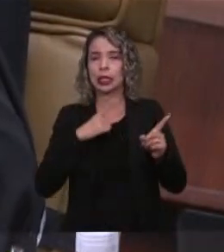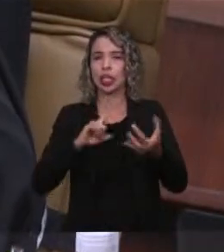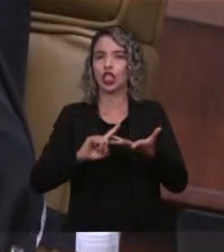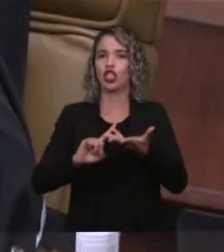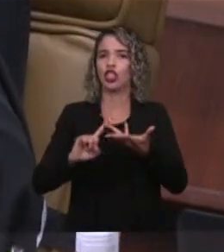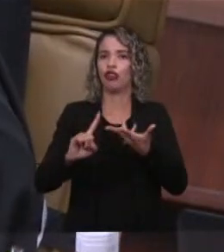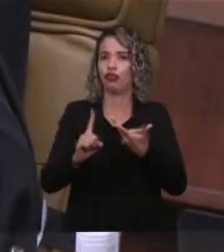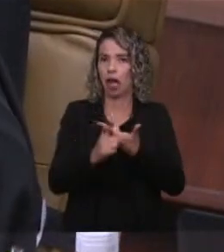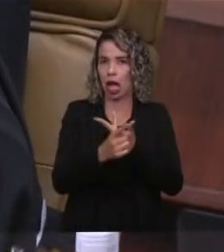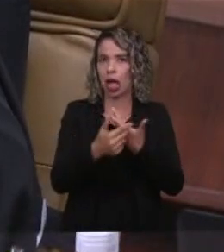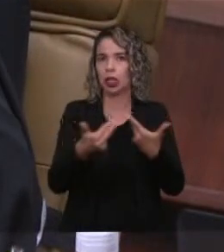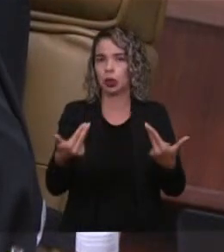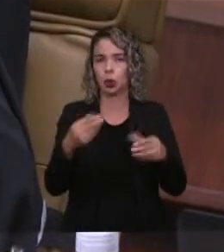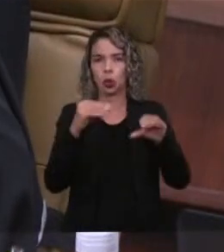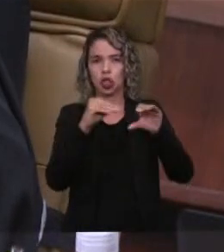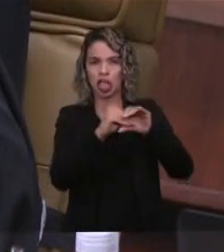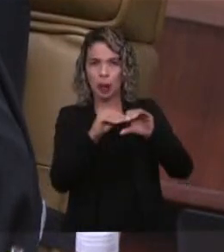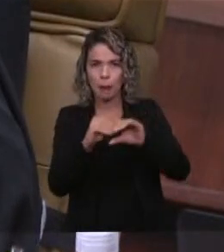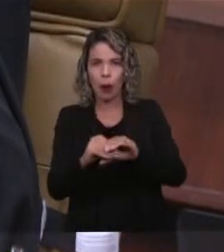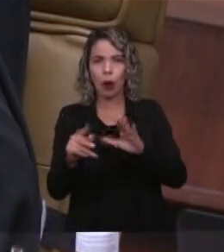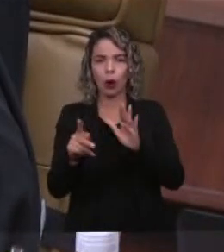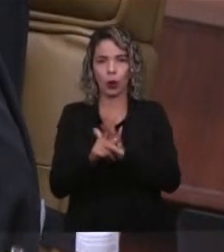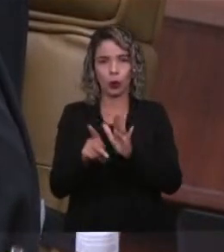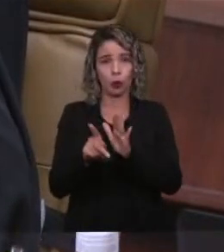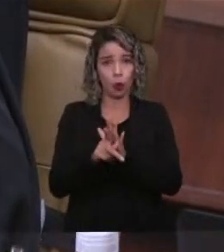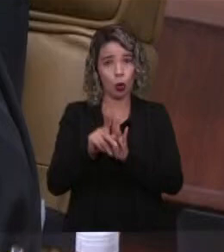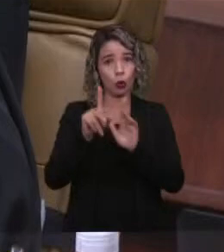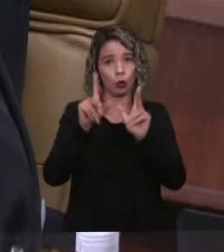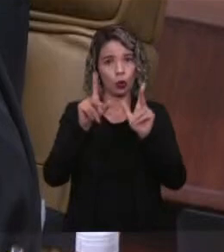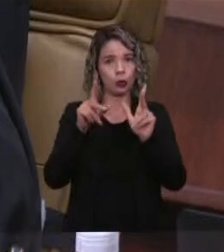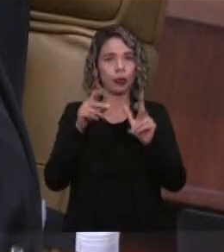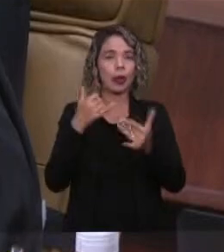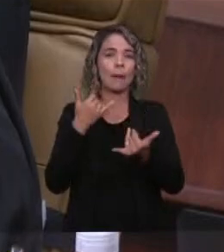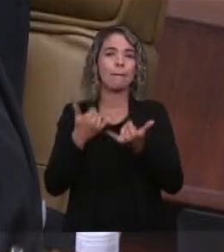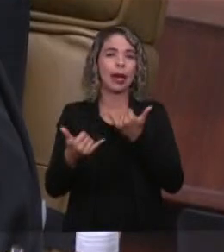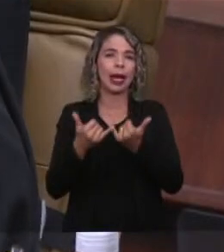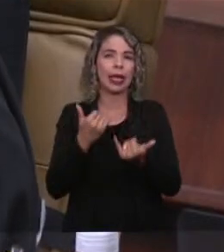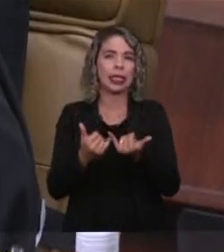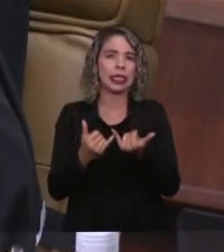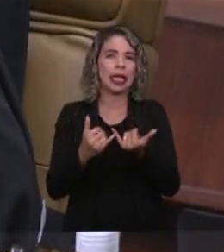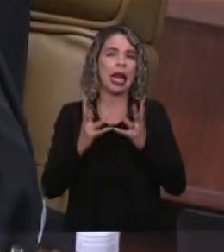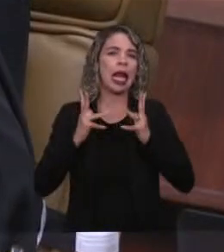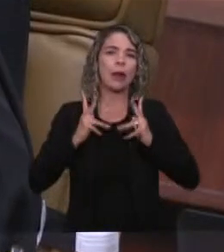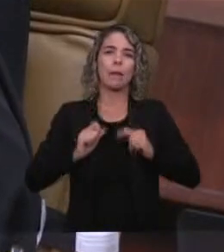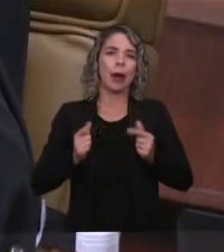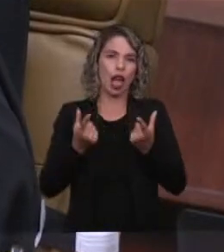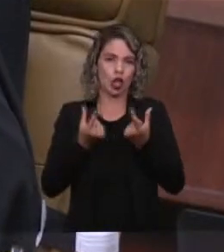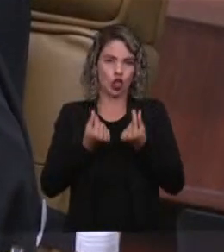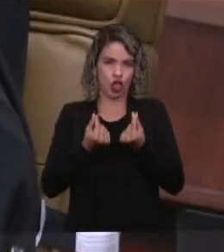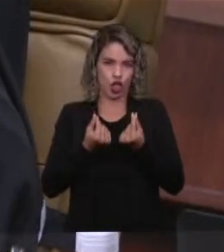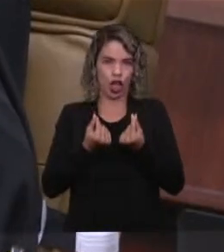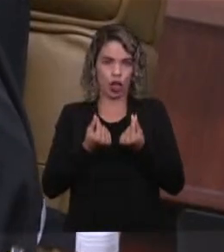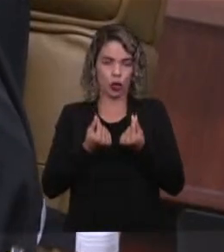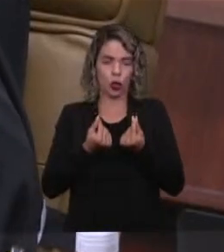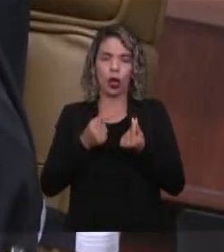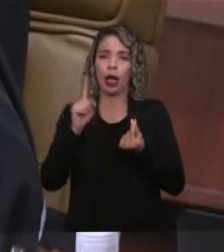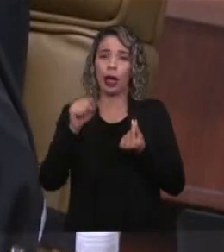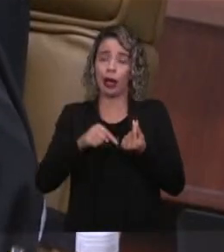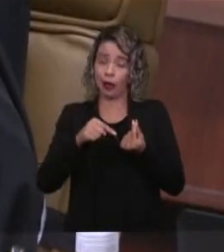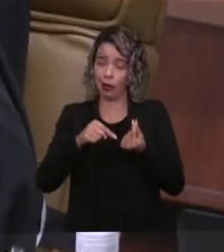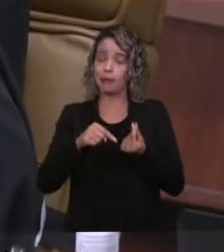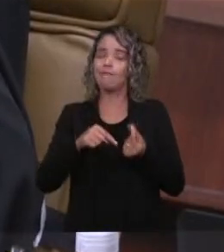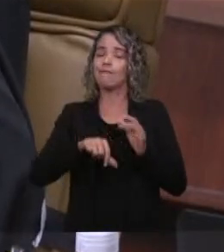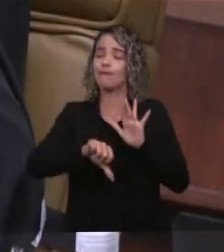diversos atos e depósitos praticados pelos réus como forma de lavar os recursos configuram, em verdade, um crime